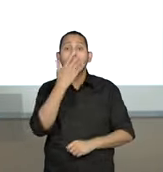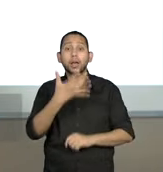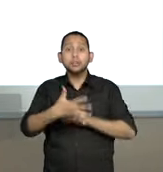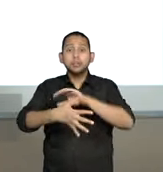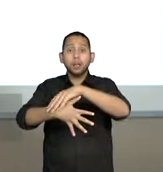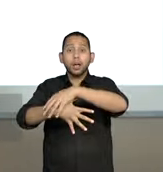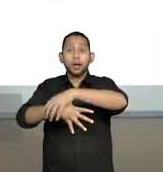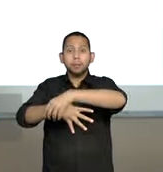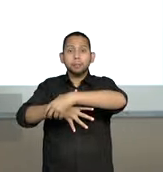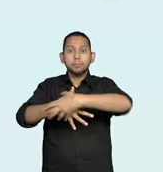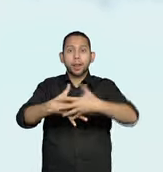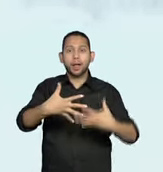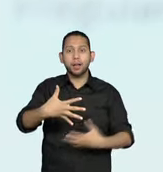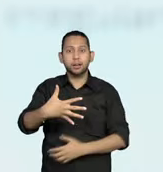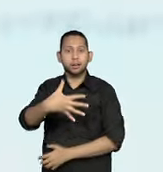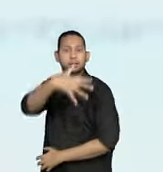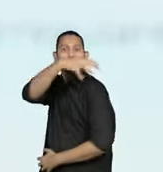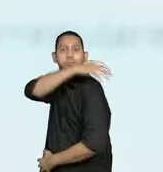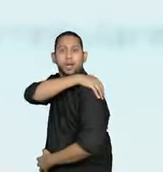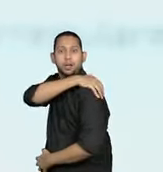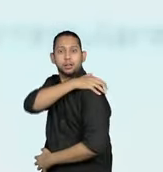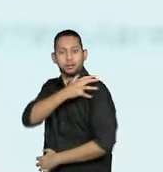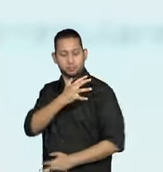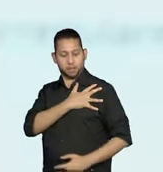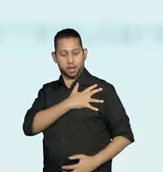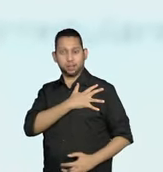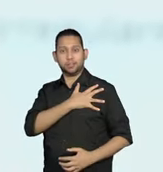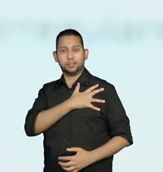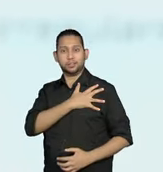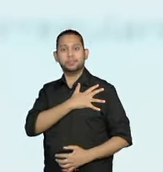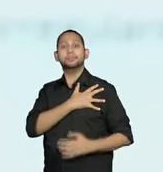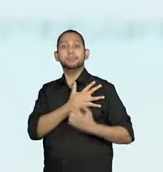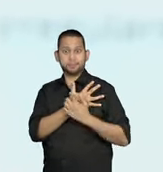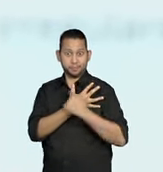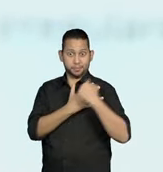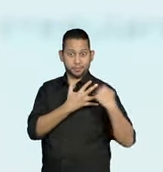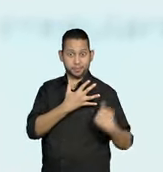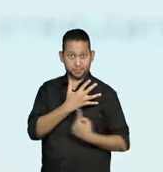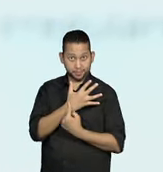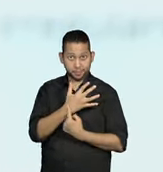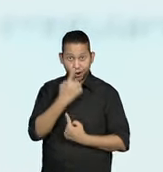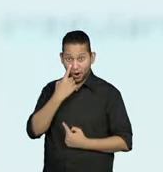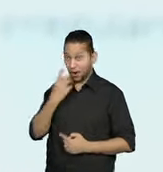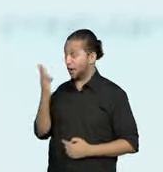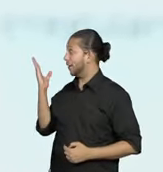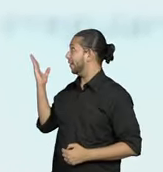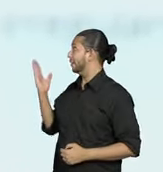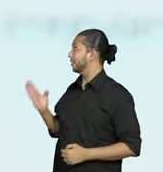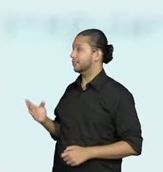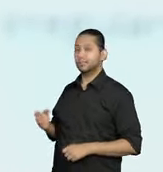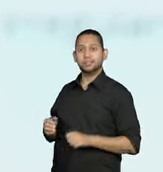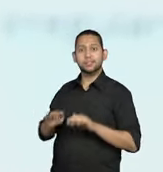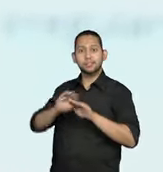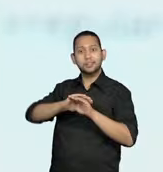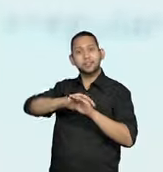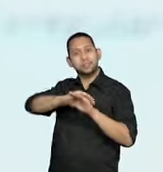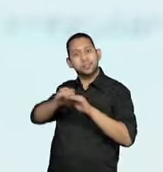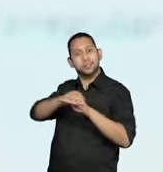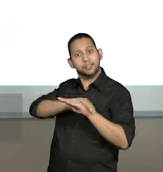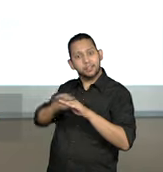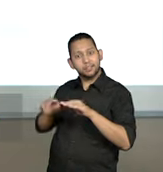é retinha. Esse tipo de osso é considerado um osso